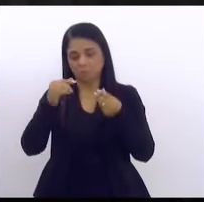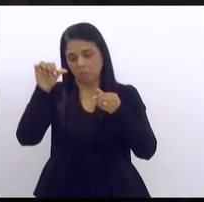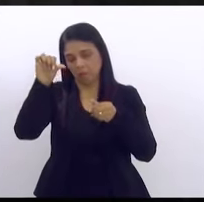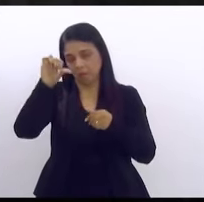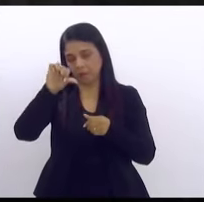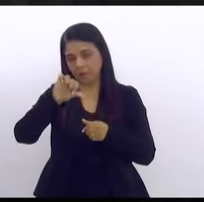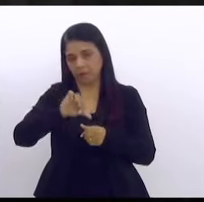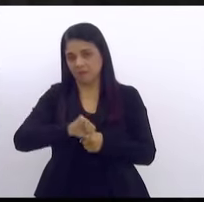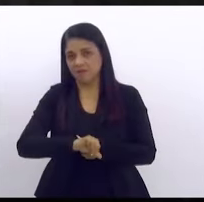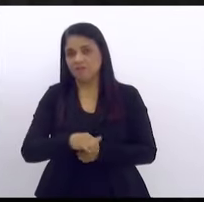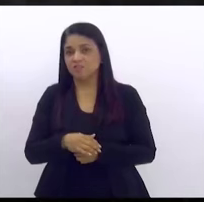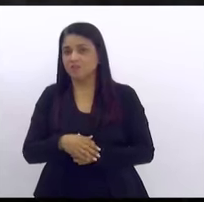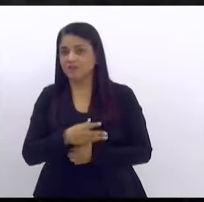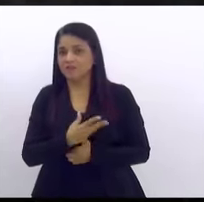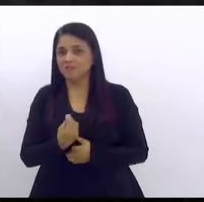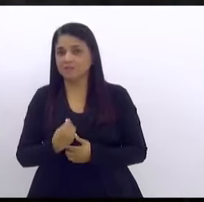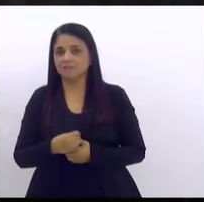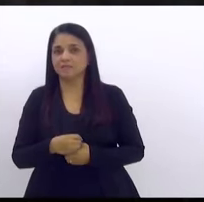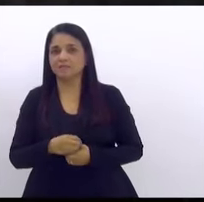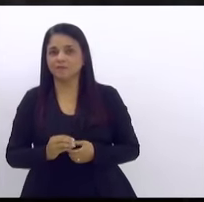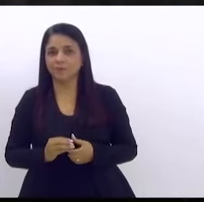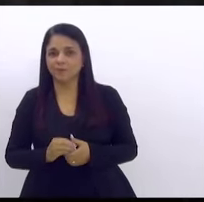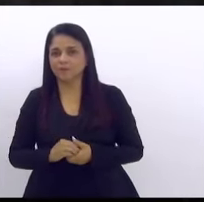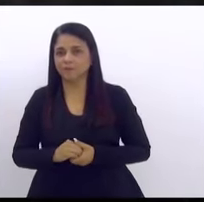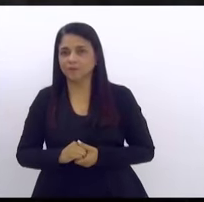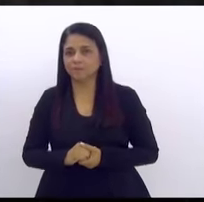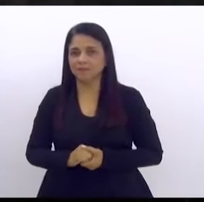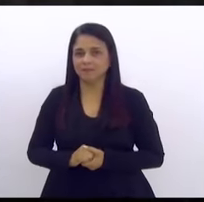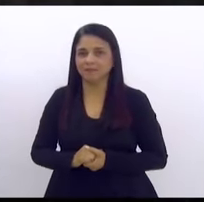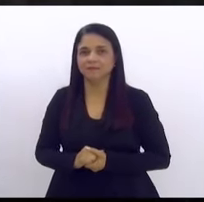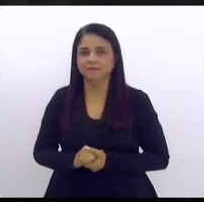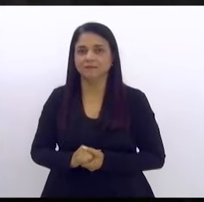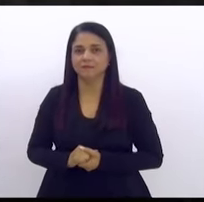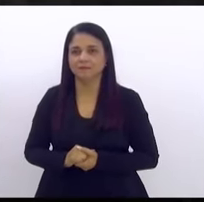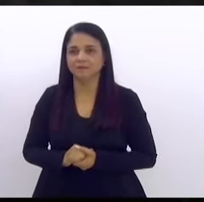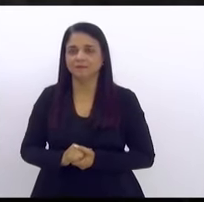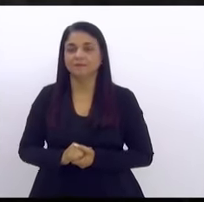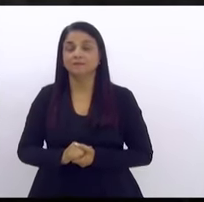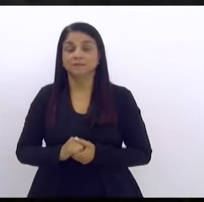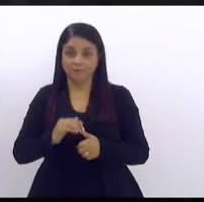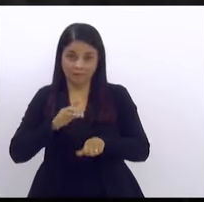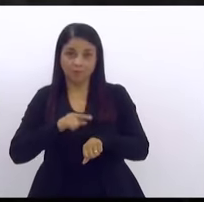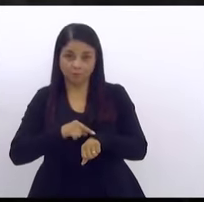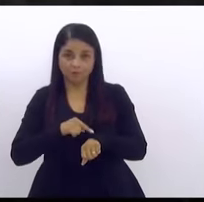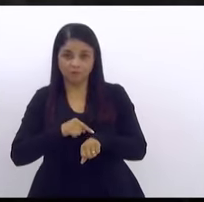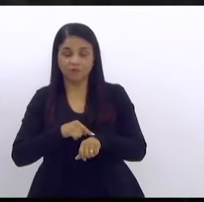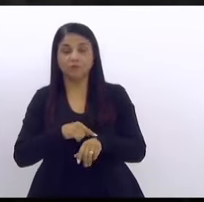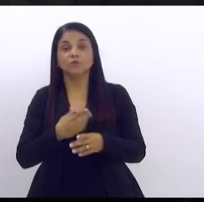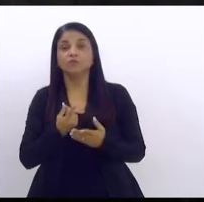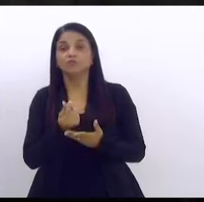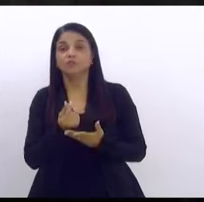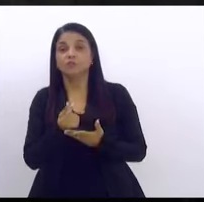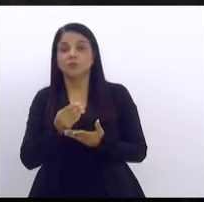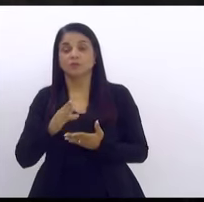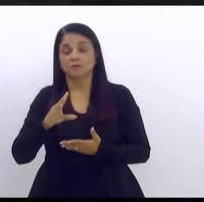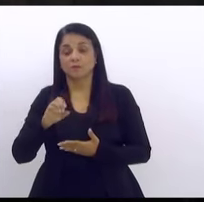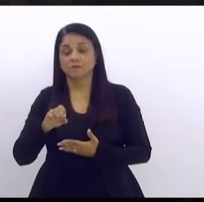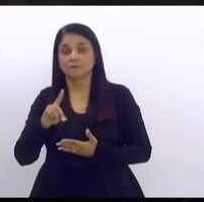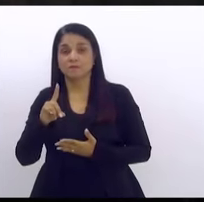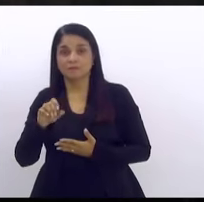abaixo. Então, esse é um dos motivos. O segundo motivo é que o dinheiro da SEDAI